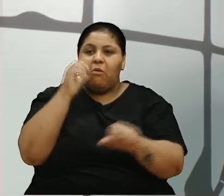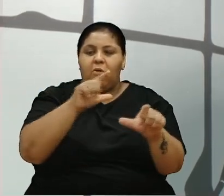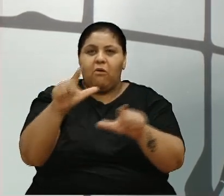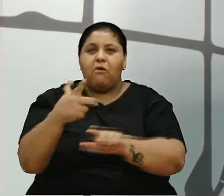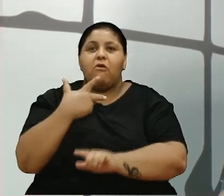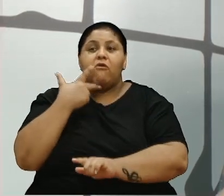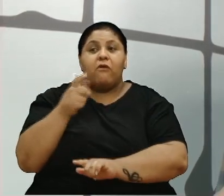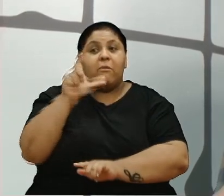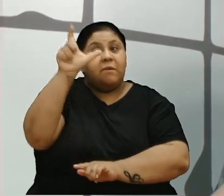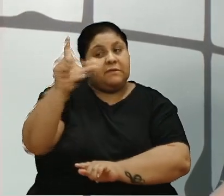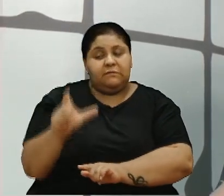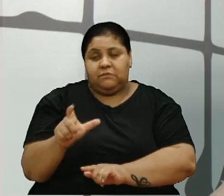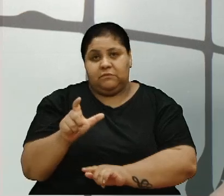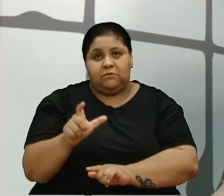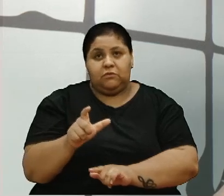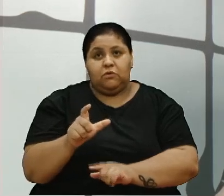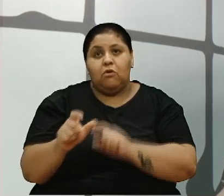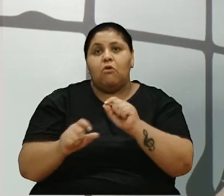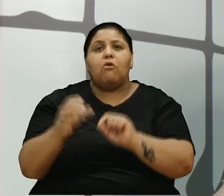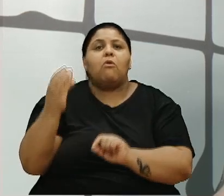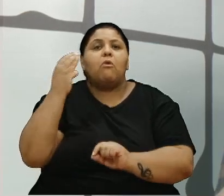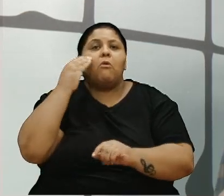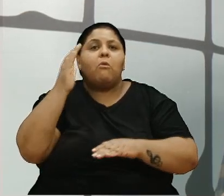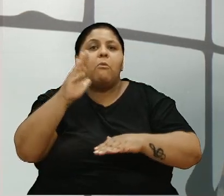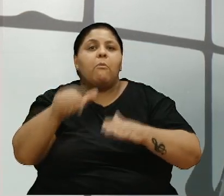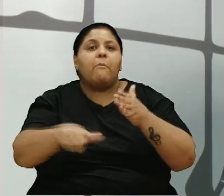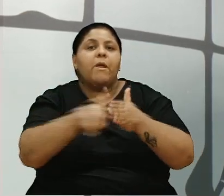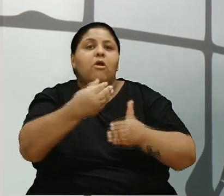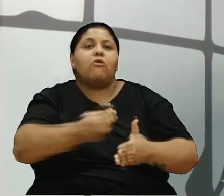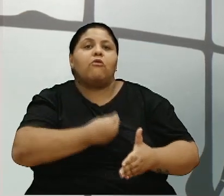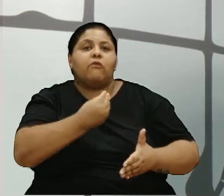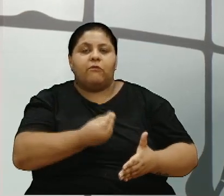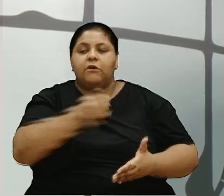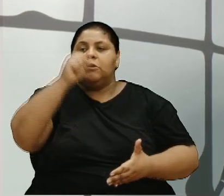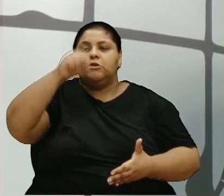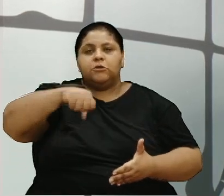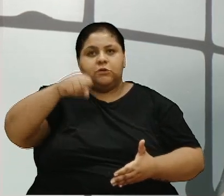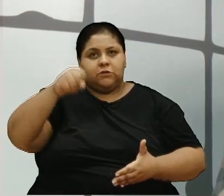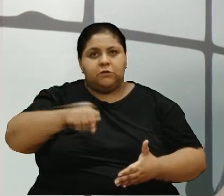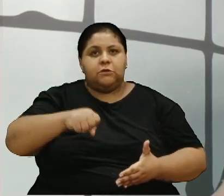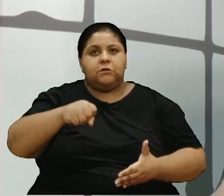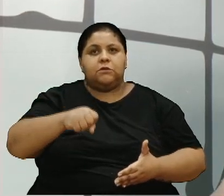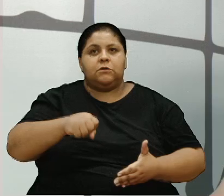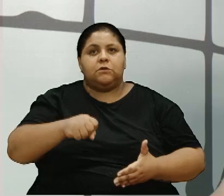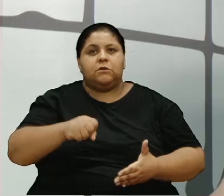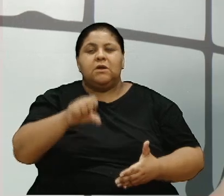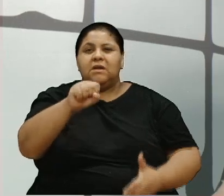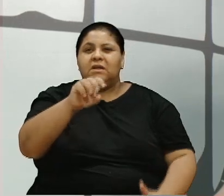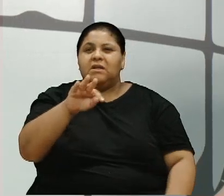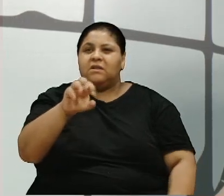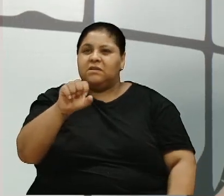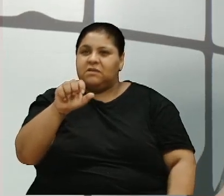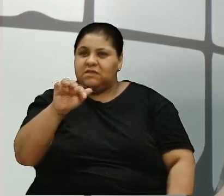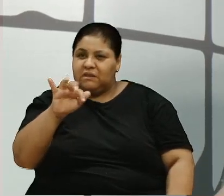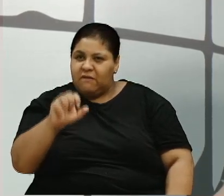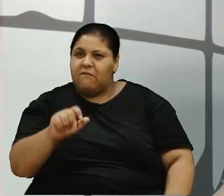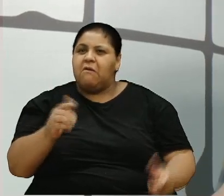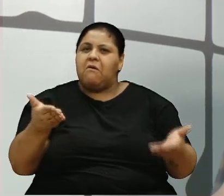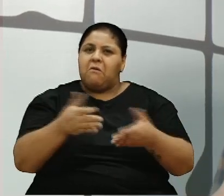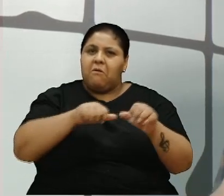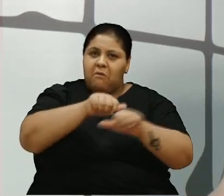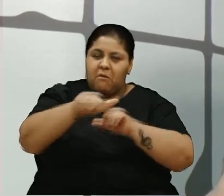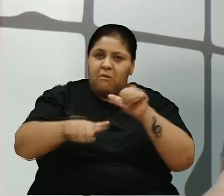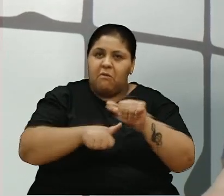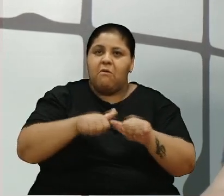falar para essas pessoas que qual o patrimônio mais valioso que uma vida. Então, sim, conforme o STF já decidiu, vamos virar essa página, a Guarda